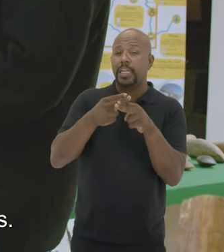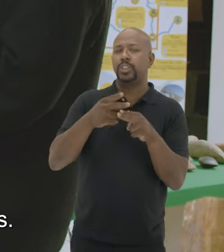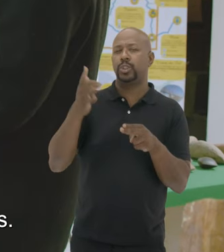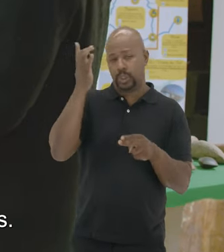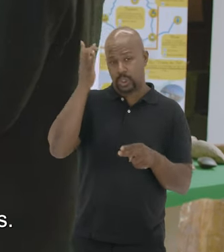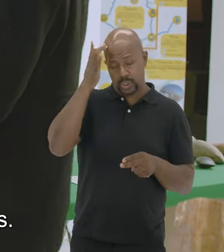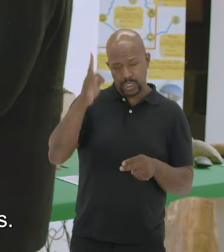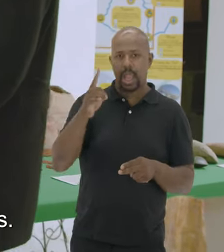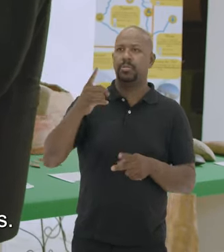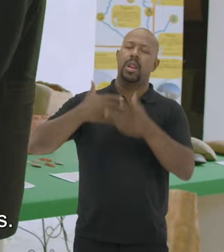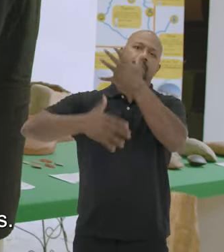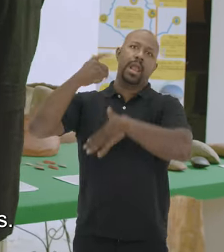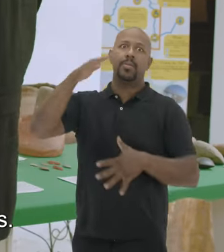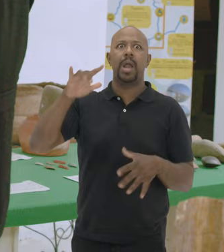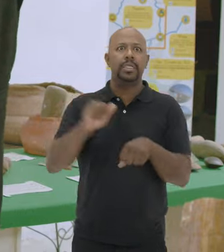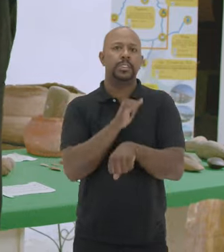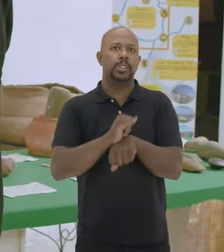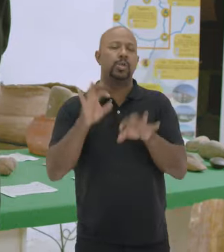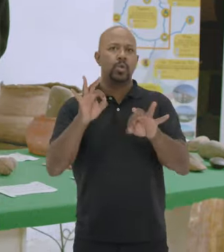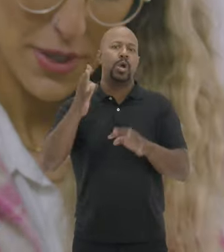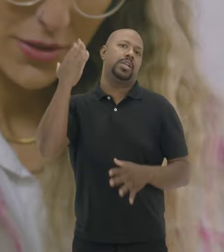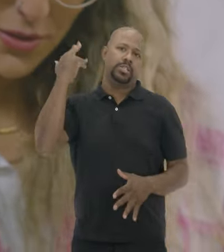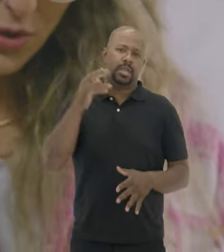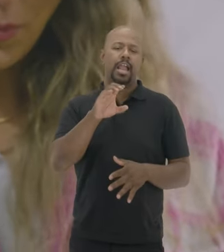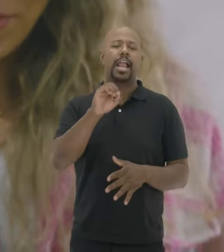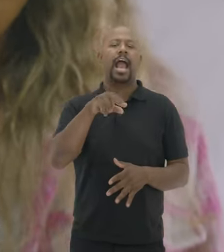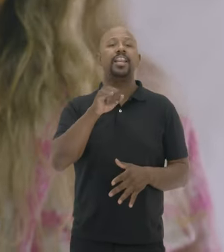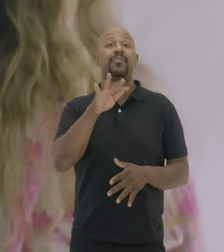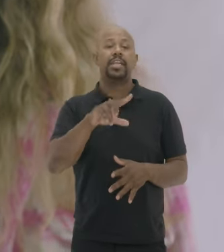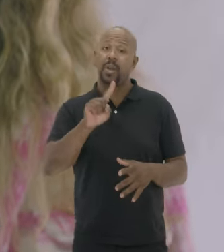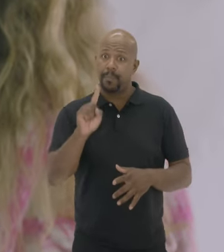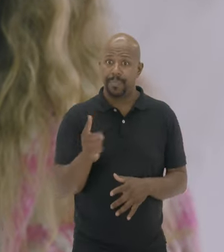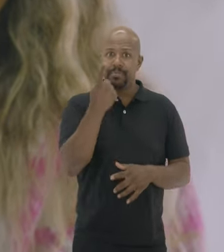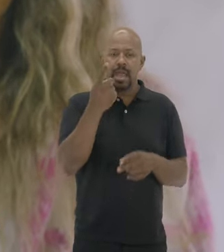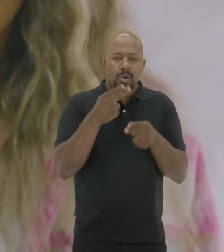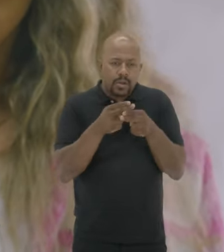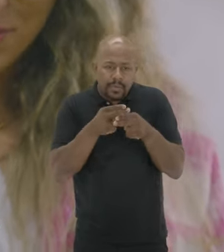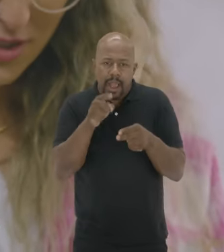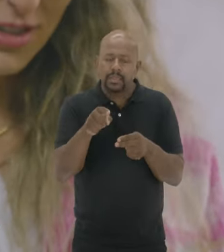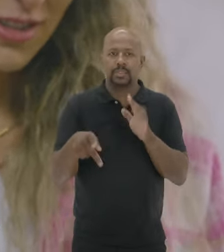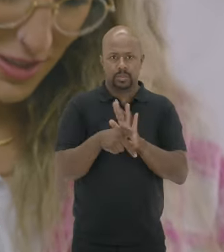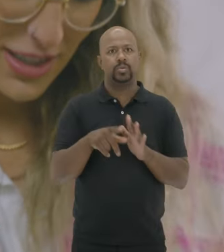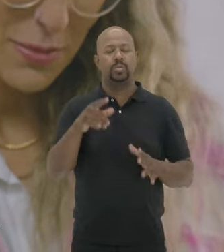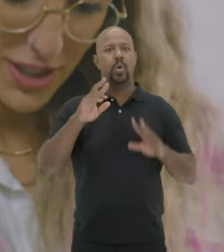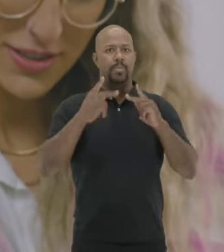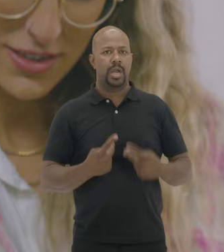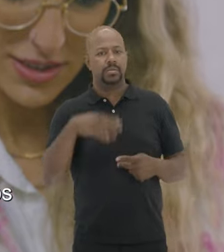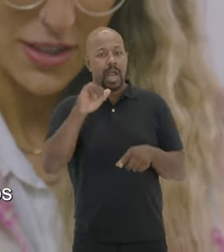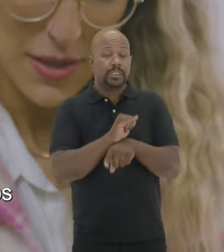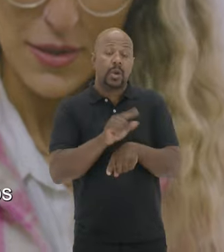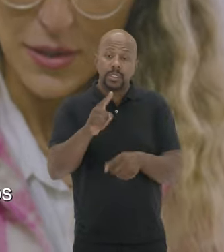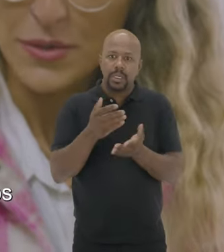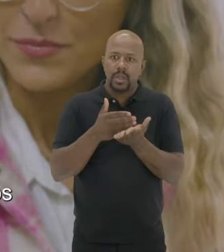é um dos elementos mais elaborados ou seja esse é um primeiro mais elaborado é o primeiro mas elaborado